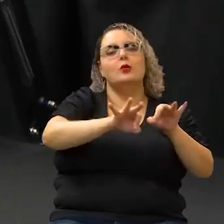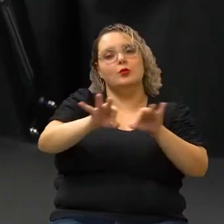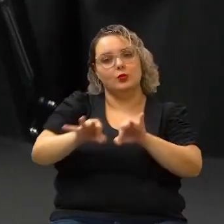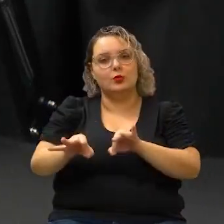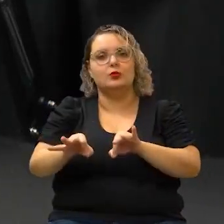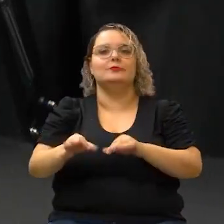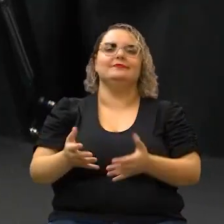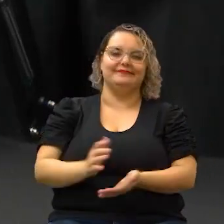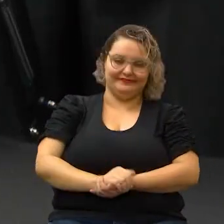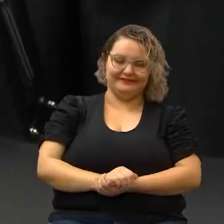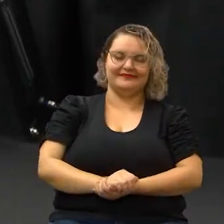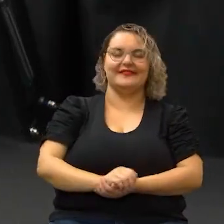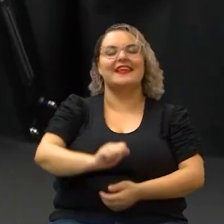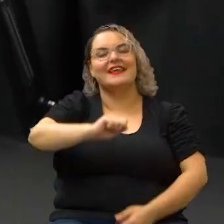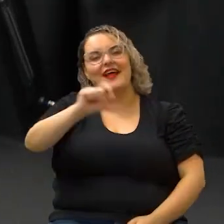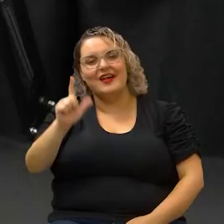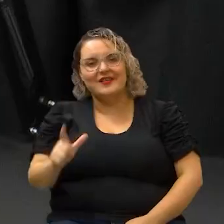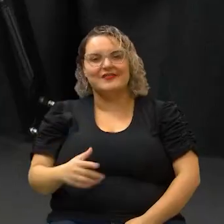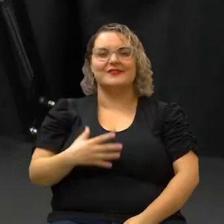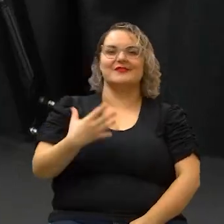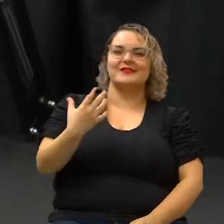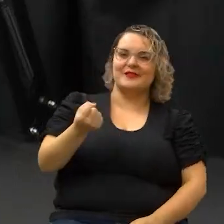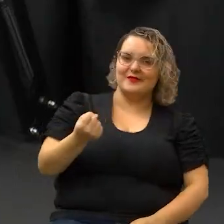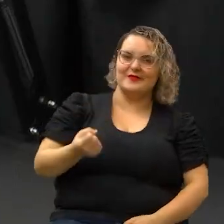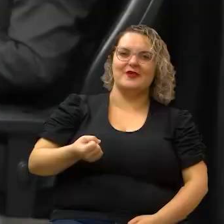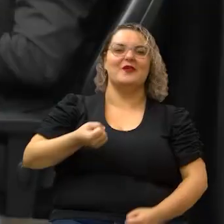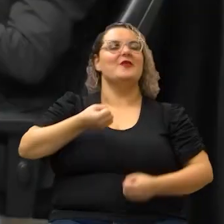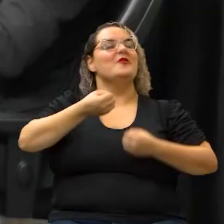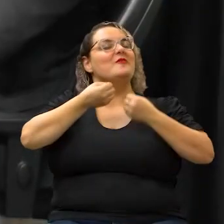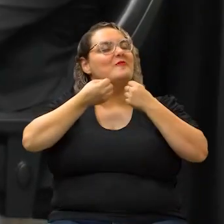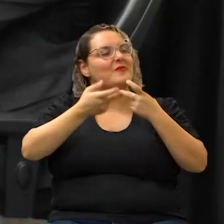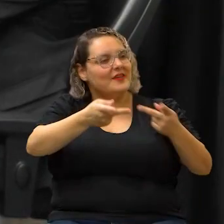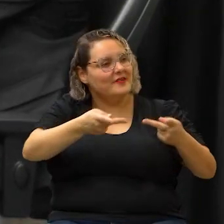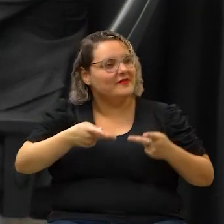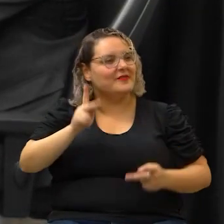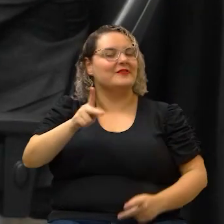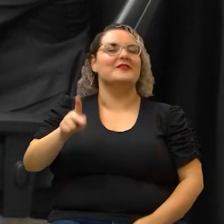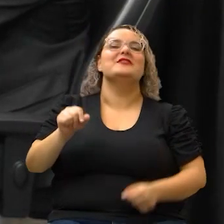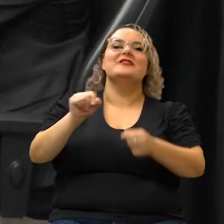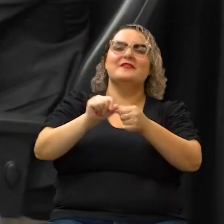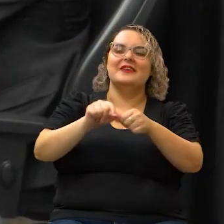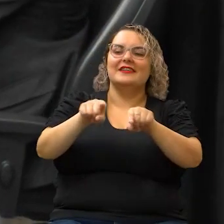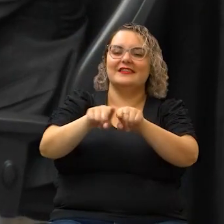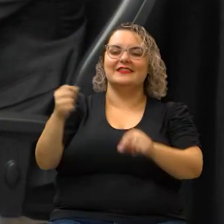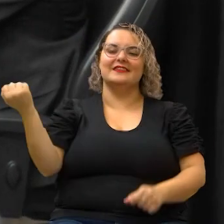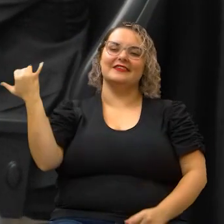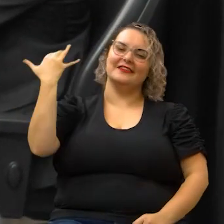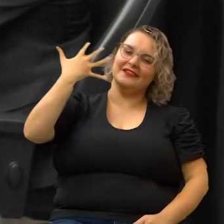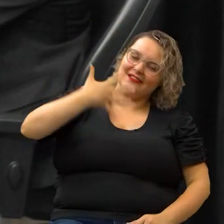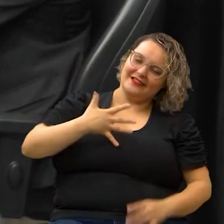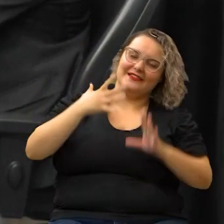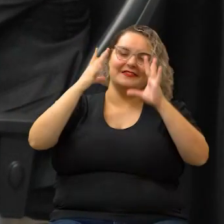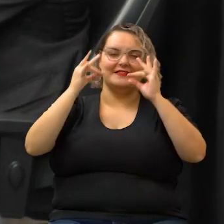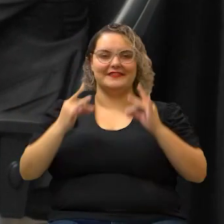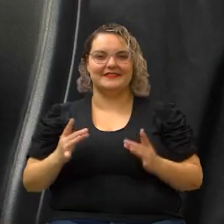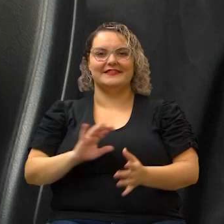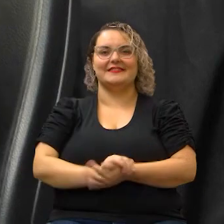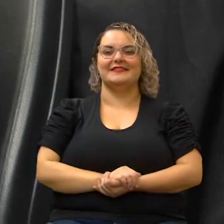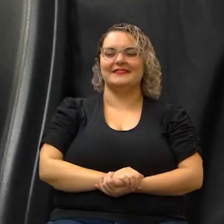Casa do Povo em azul e branco. Professor Alberto, seja bem-vindo. Por favor, já faça também a sua auto e audiodescrição.